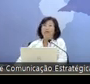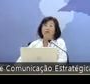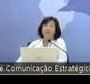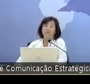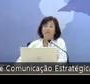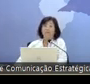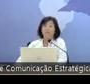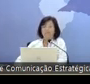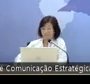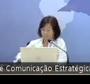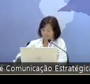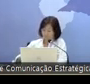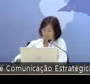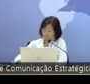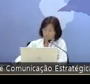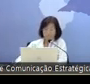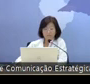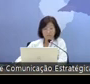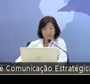excepcional óbito